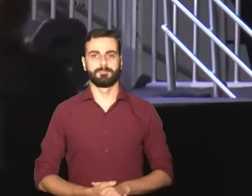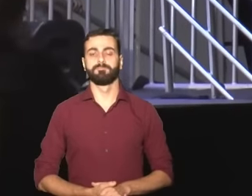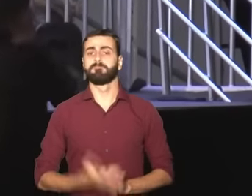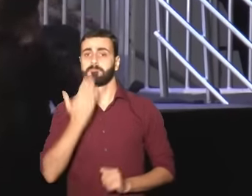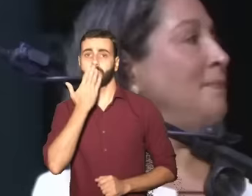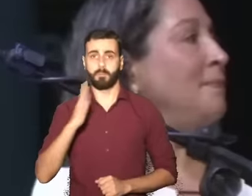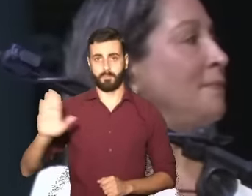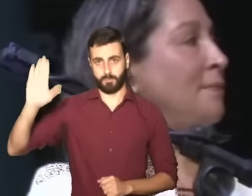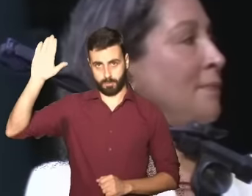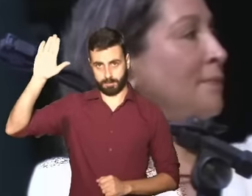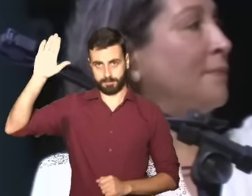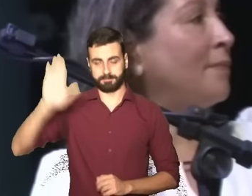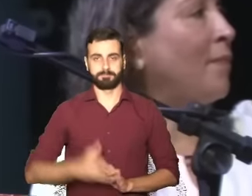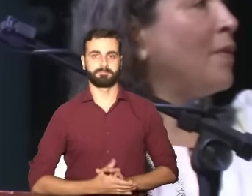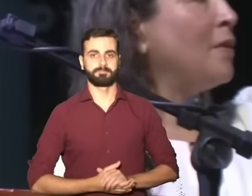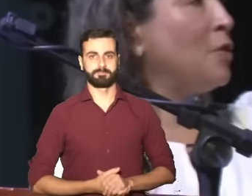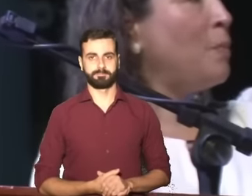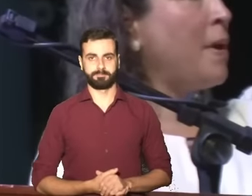Prometo.